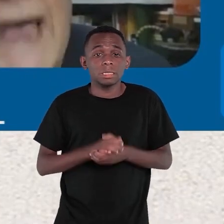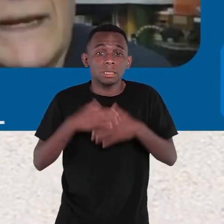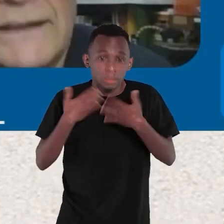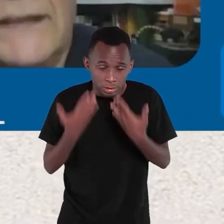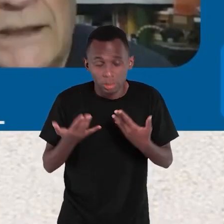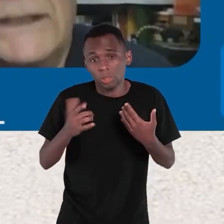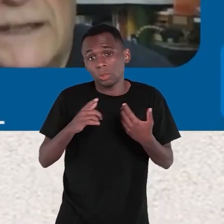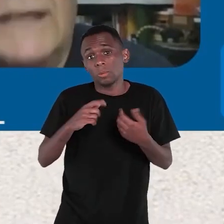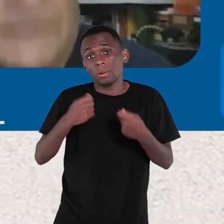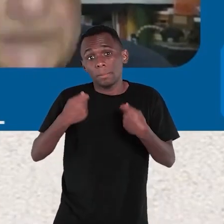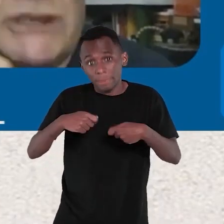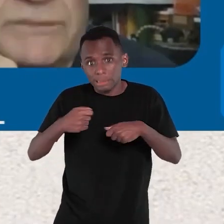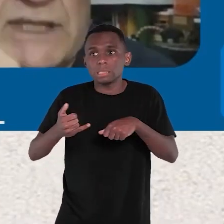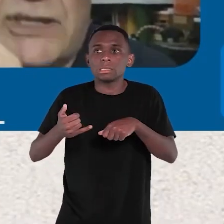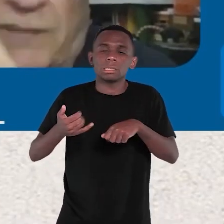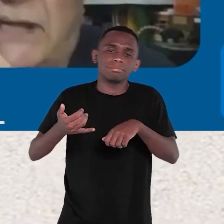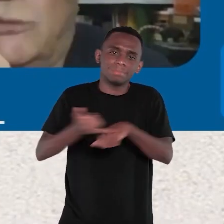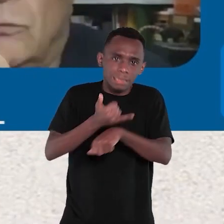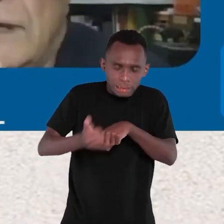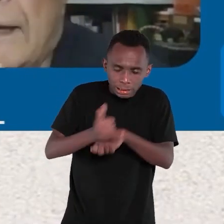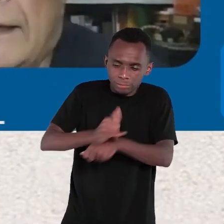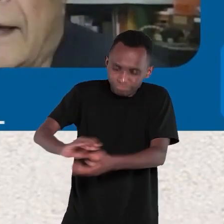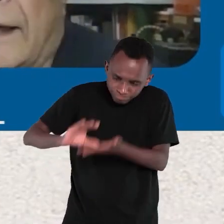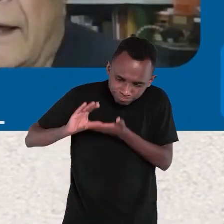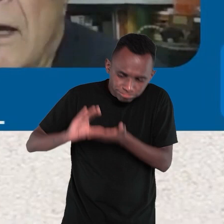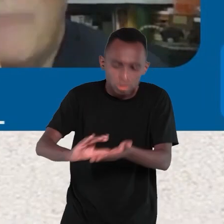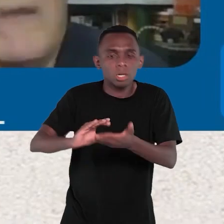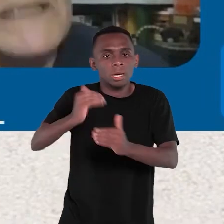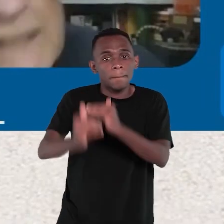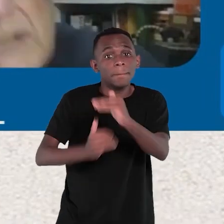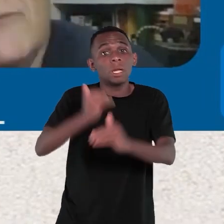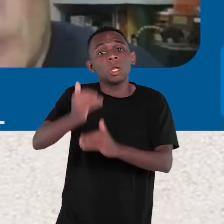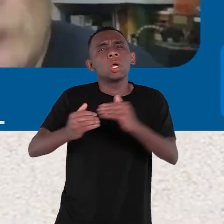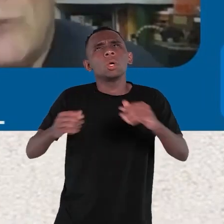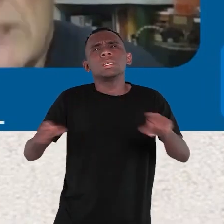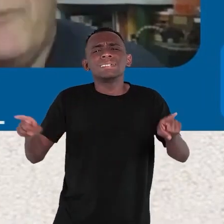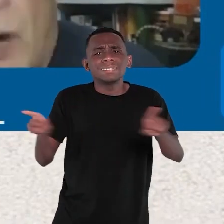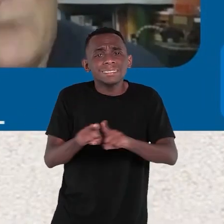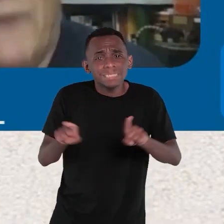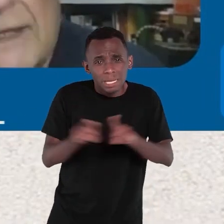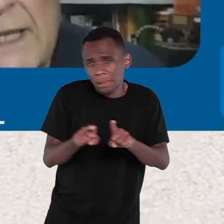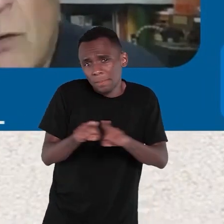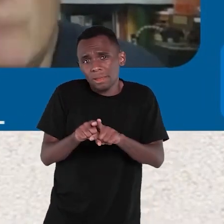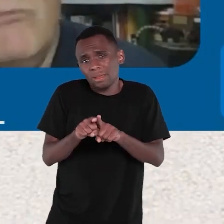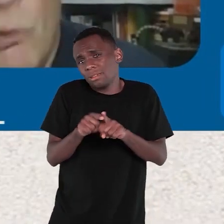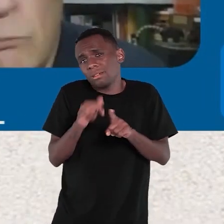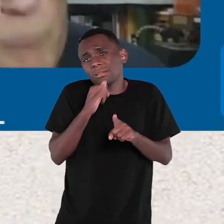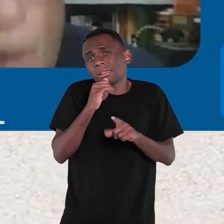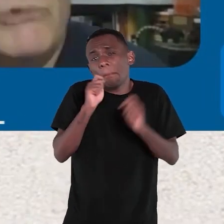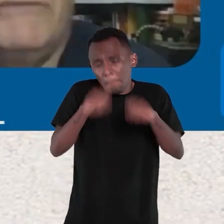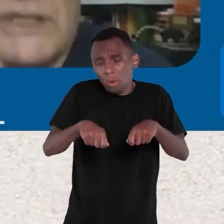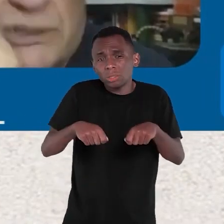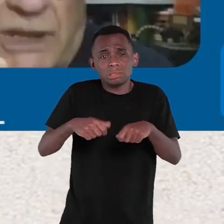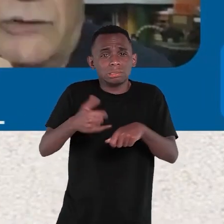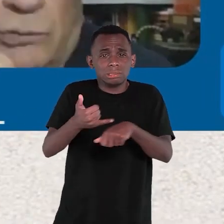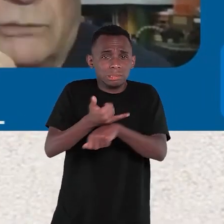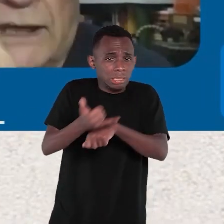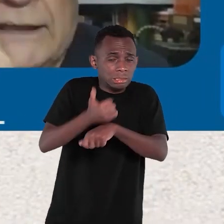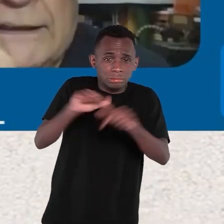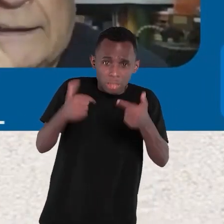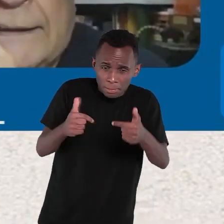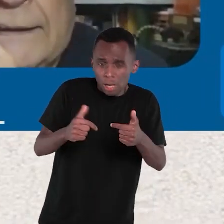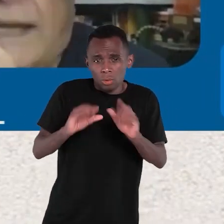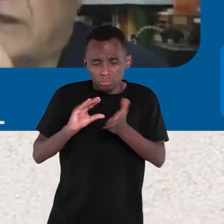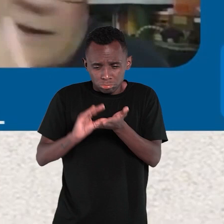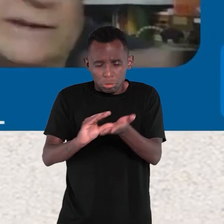que exige investimento, mas existe muito que se pode fazer com pouco investimento,